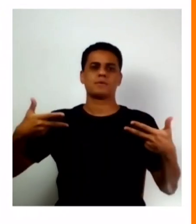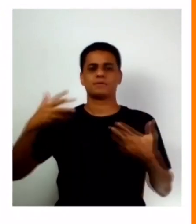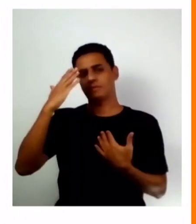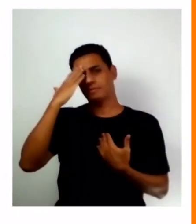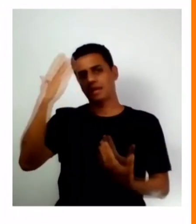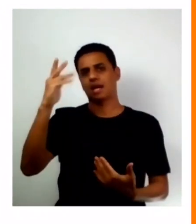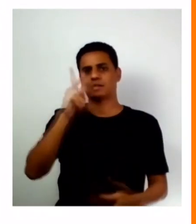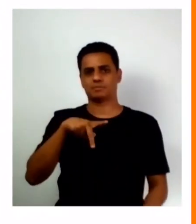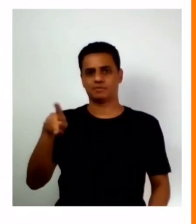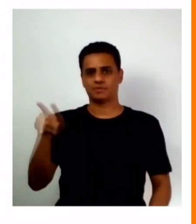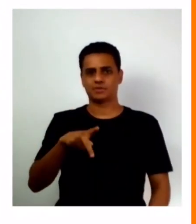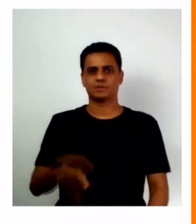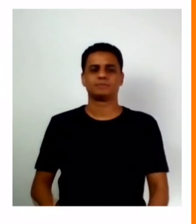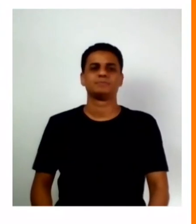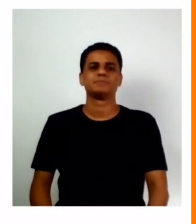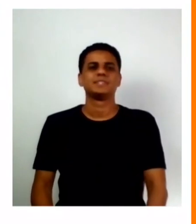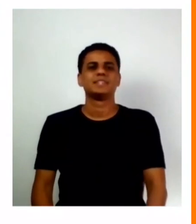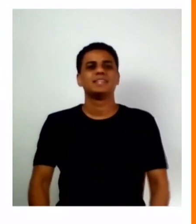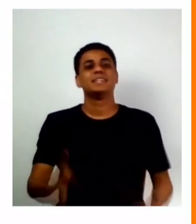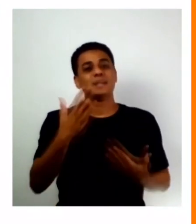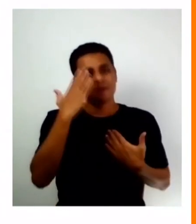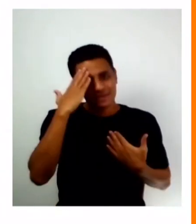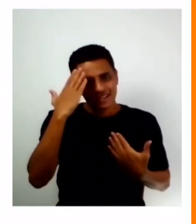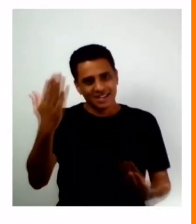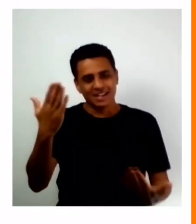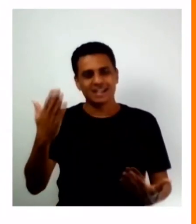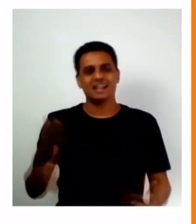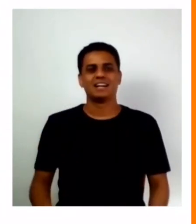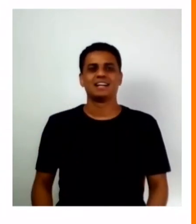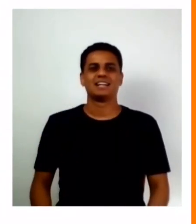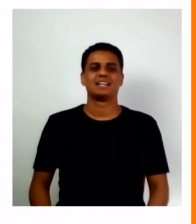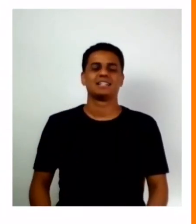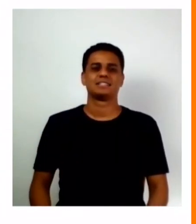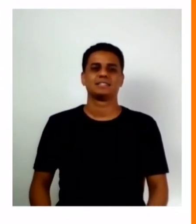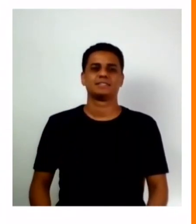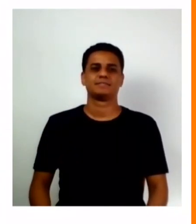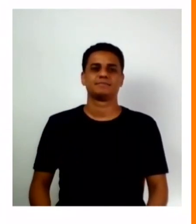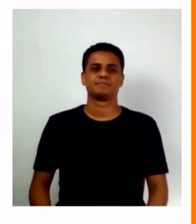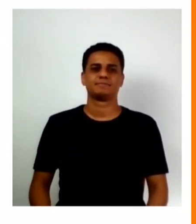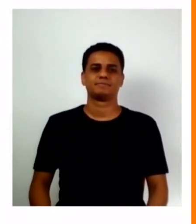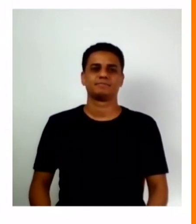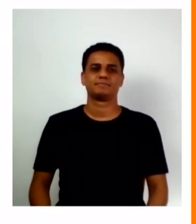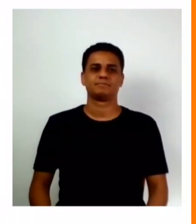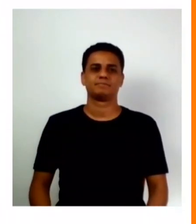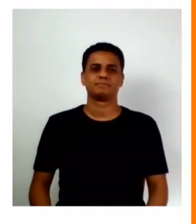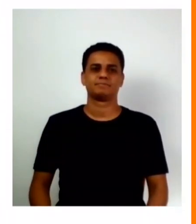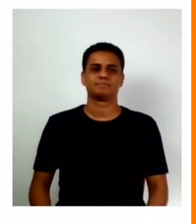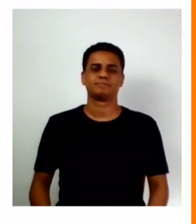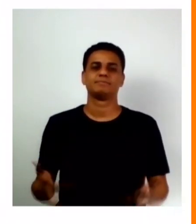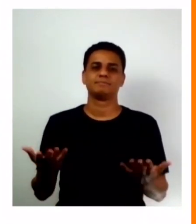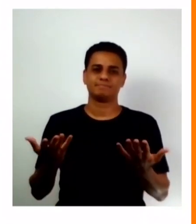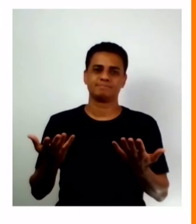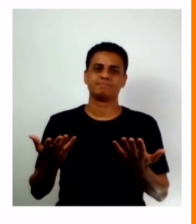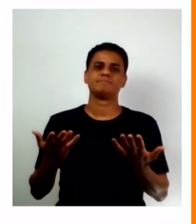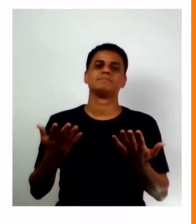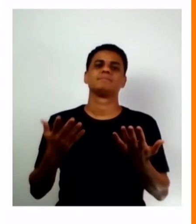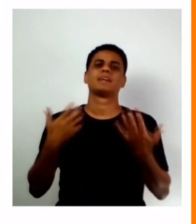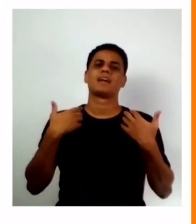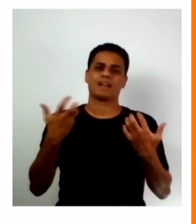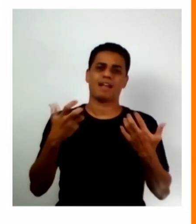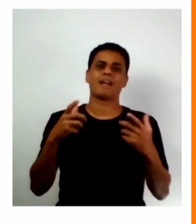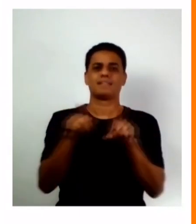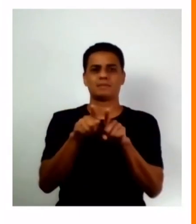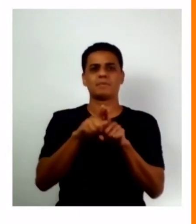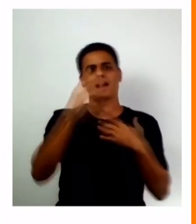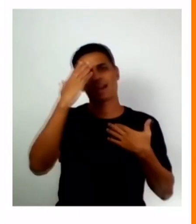Bem, graças, bueno, me me añado ao agradecimento a todas essas pessoas que han